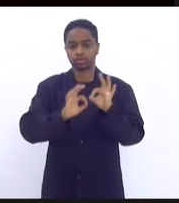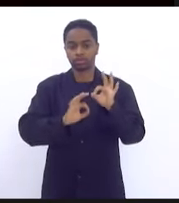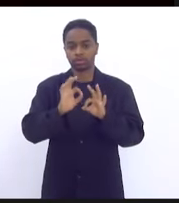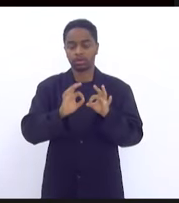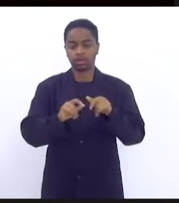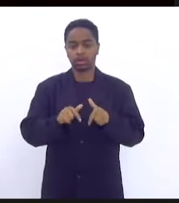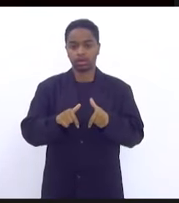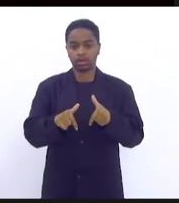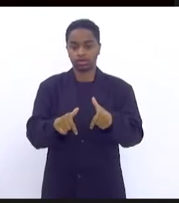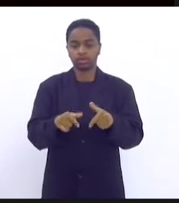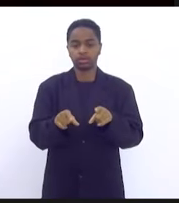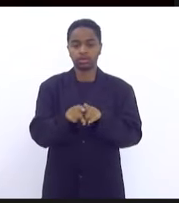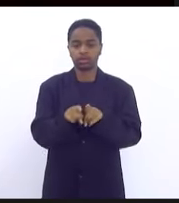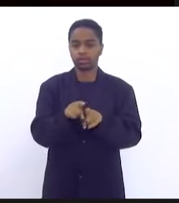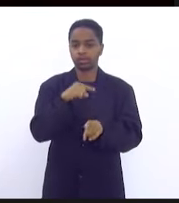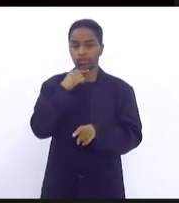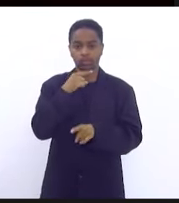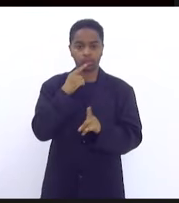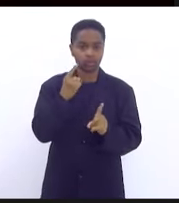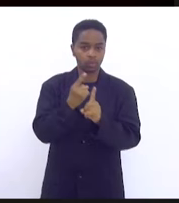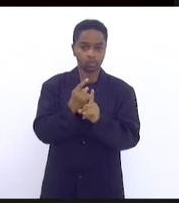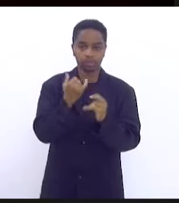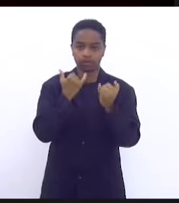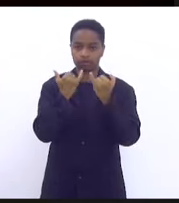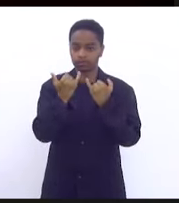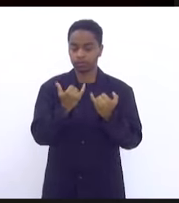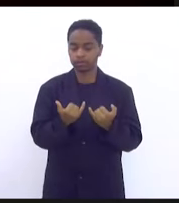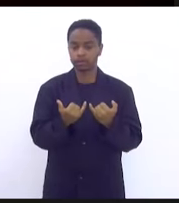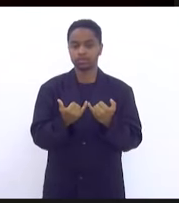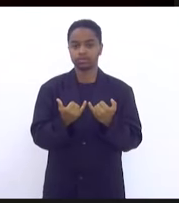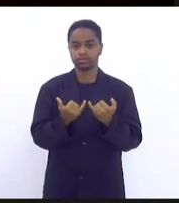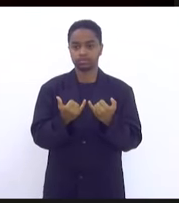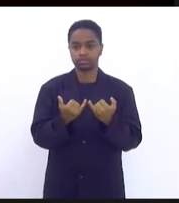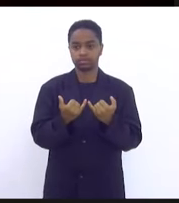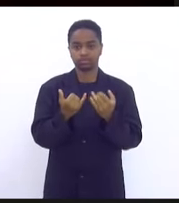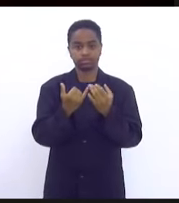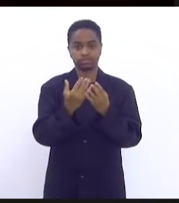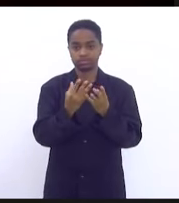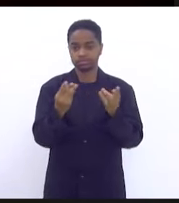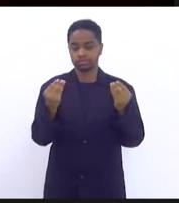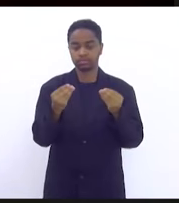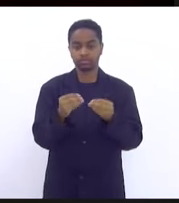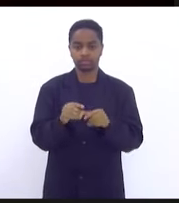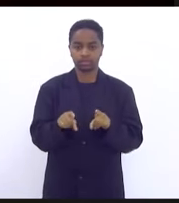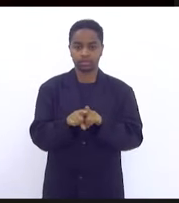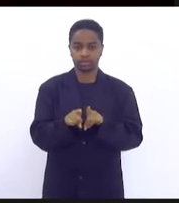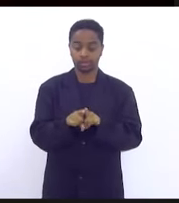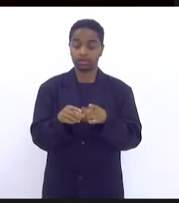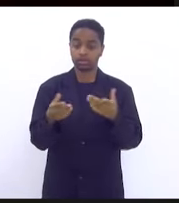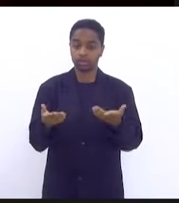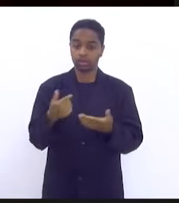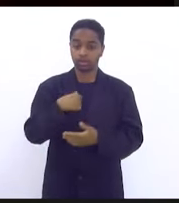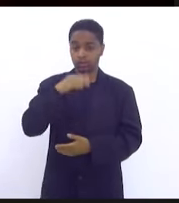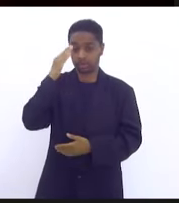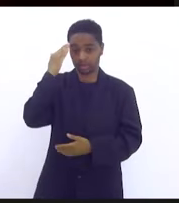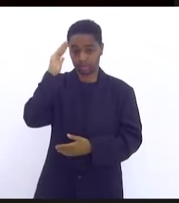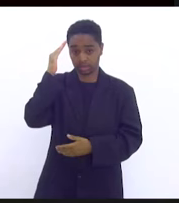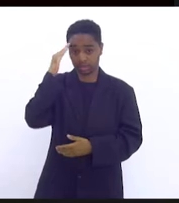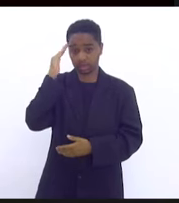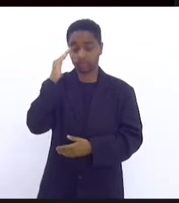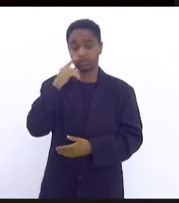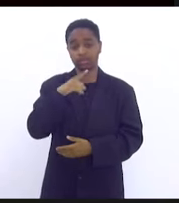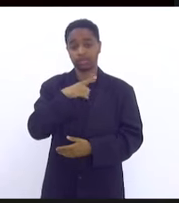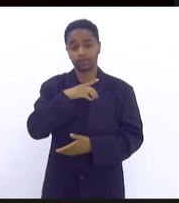conseguimos localizar as informações da extinta FUNCEFET. Então, eu entendo que nós temos